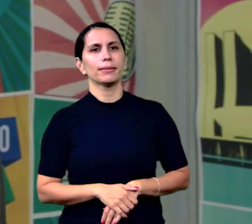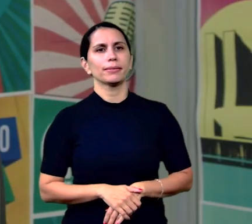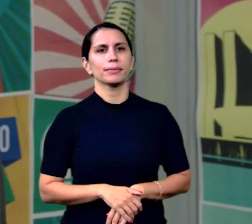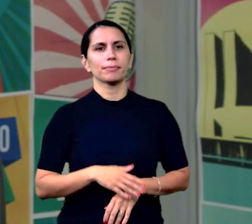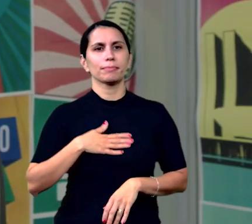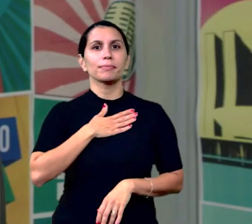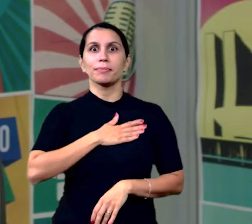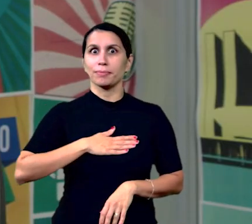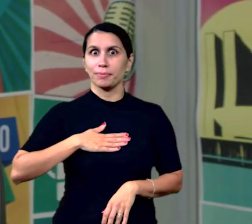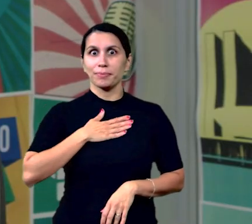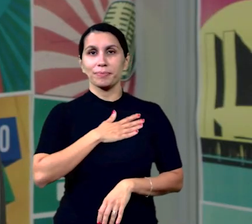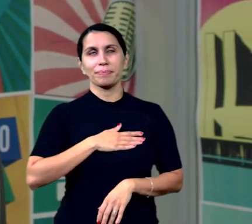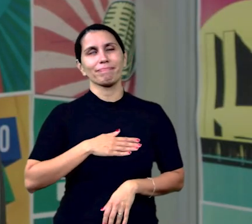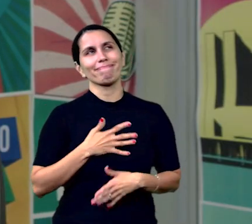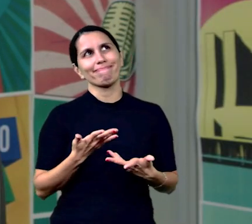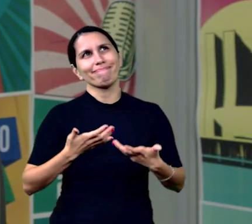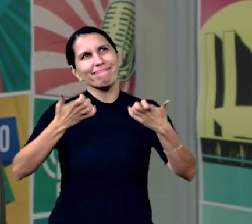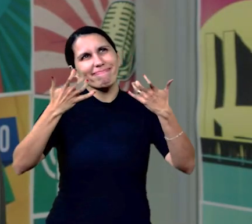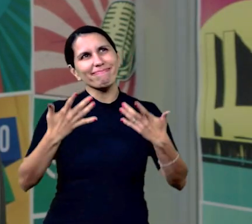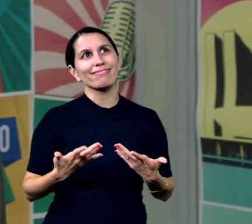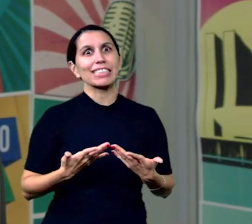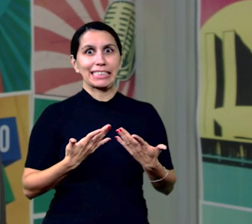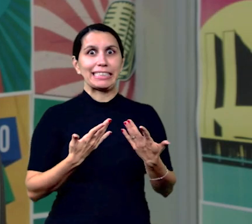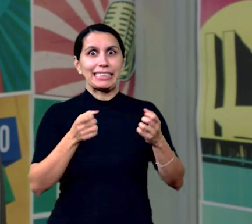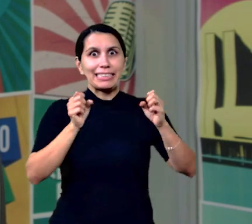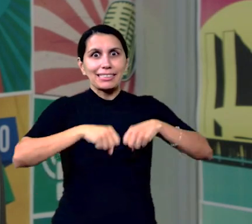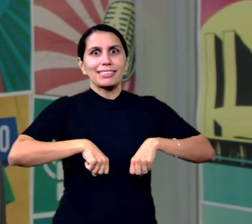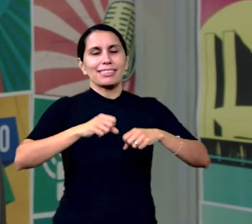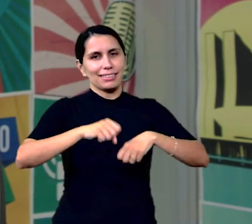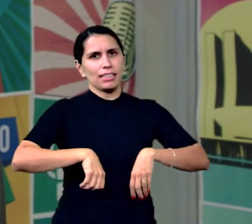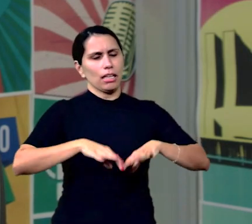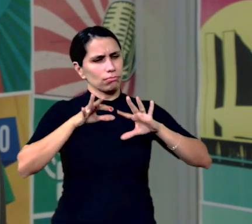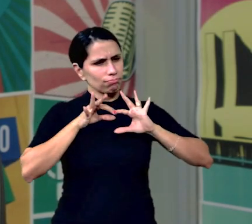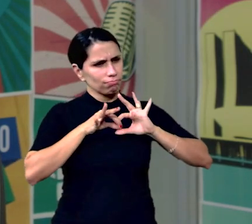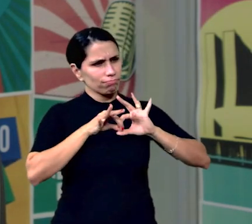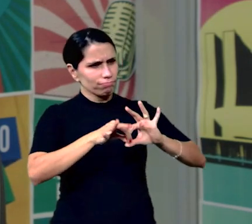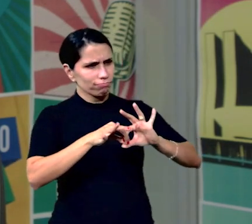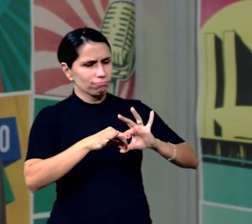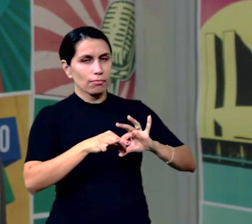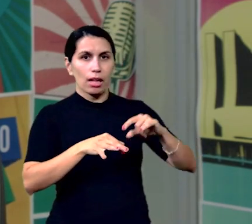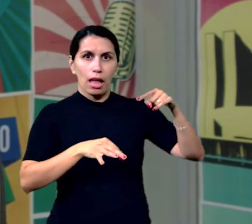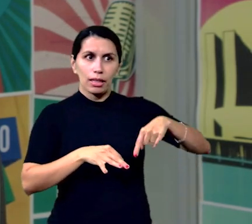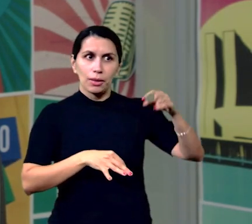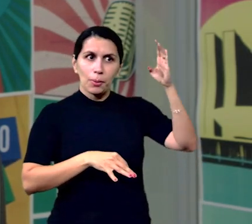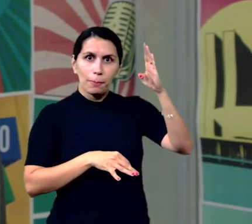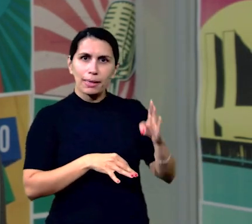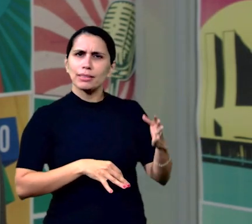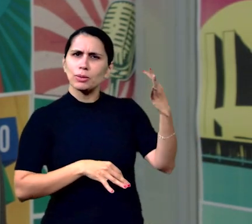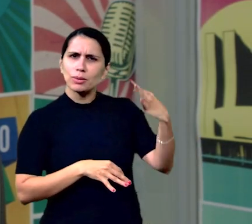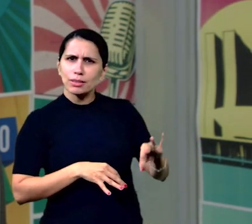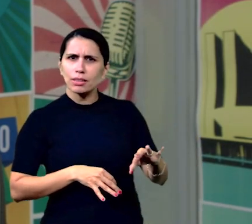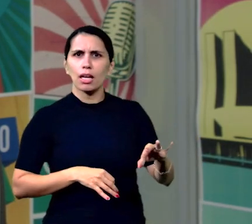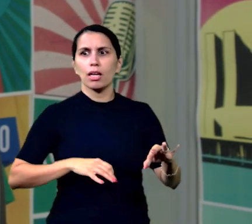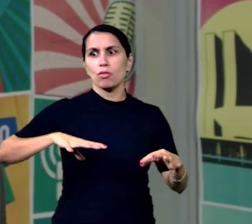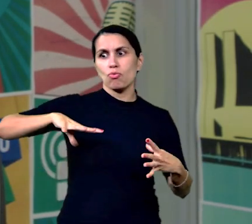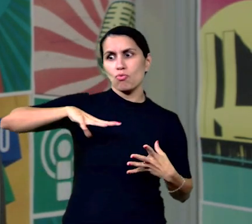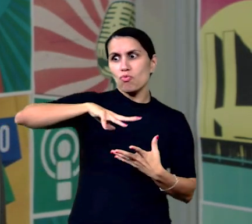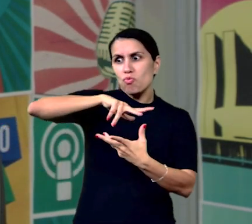Eu gostaria de falar que elas andam juntas, mas elas não têm andado juntas nesse país e eu diria globalmente,